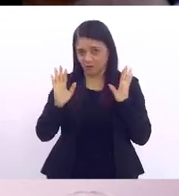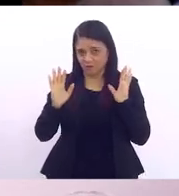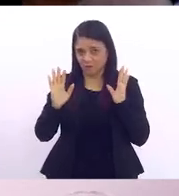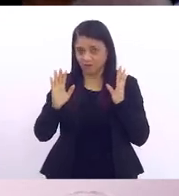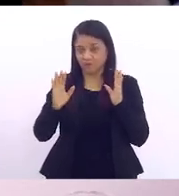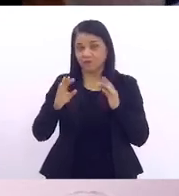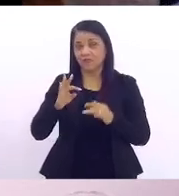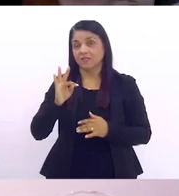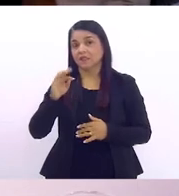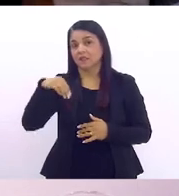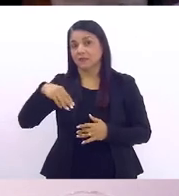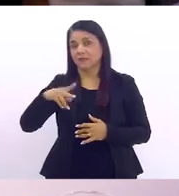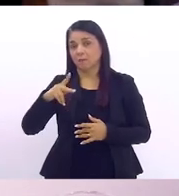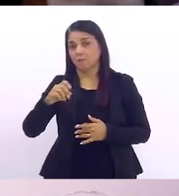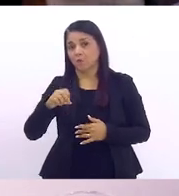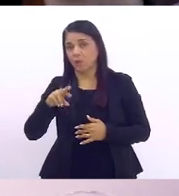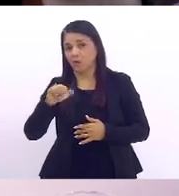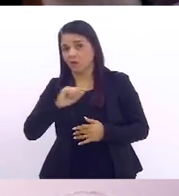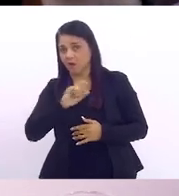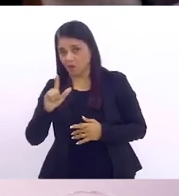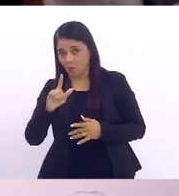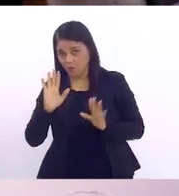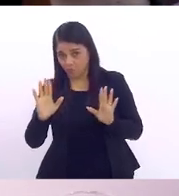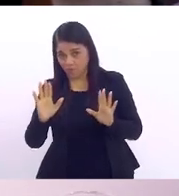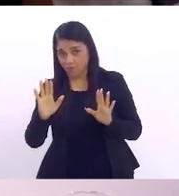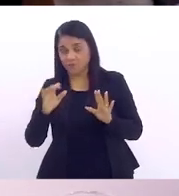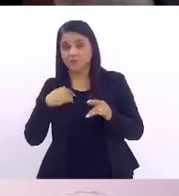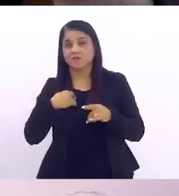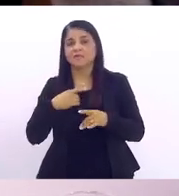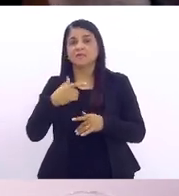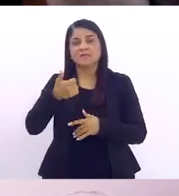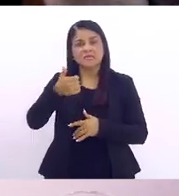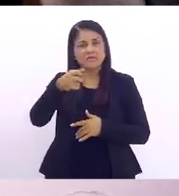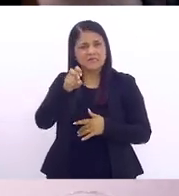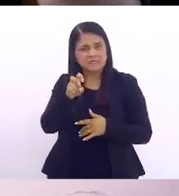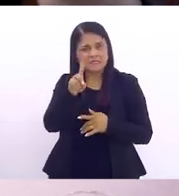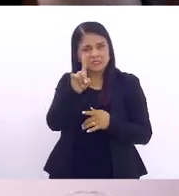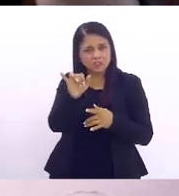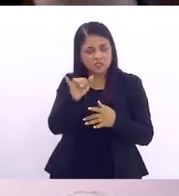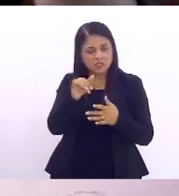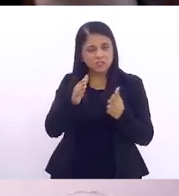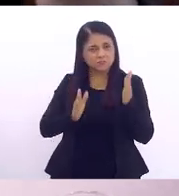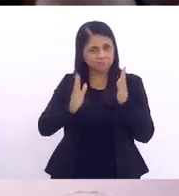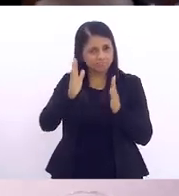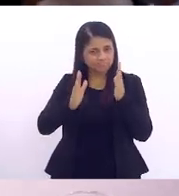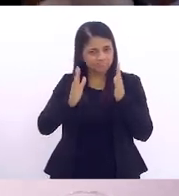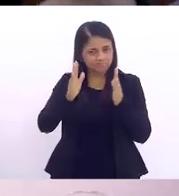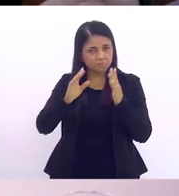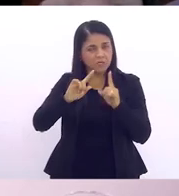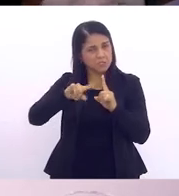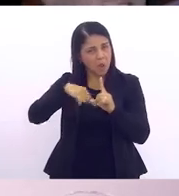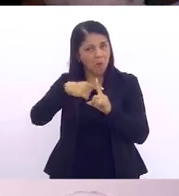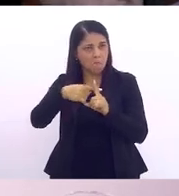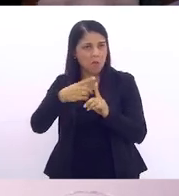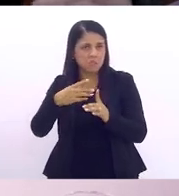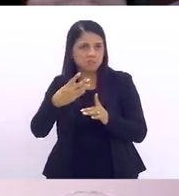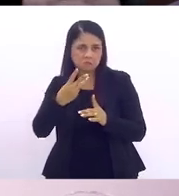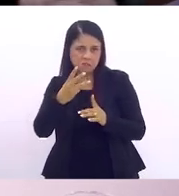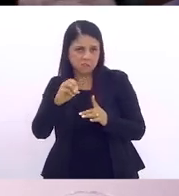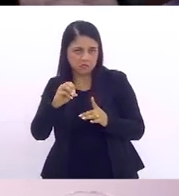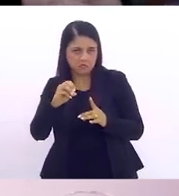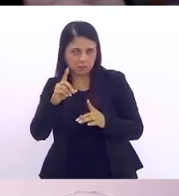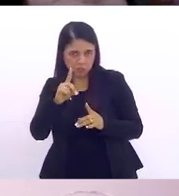temporal porque a pessoa tem até atualmente 15 Dias enfim parece que talvez o tempo aumente para 30 mas não é